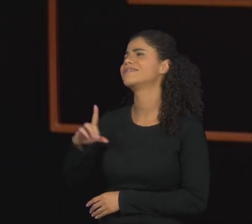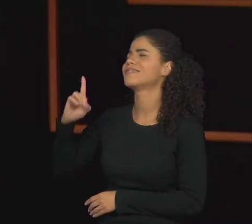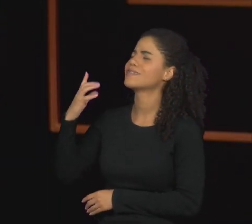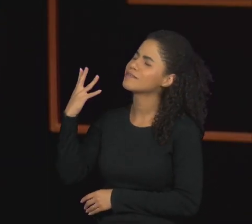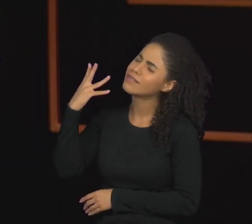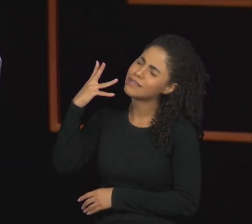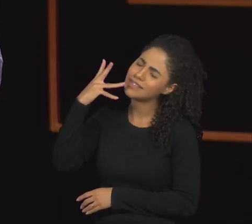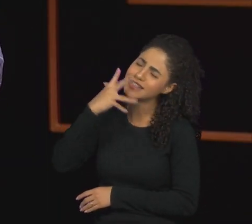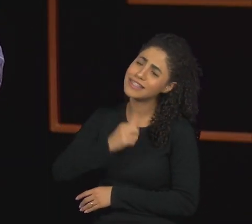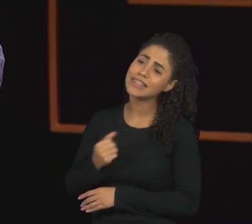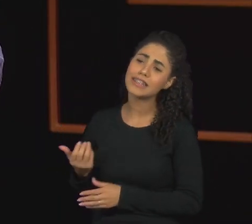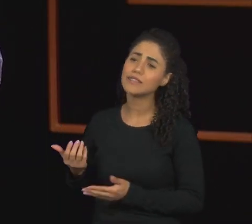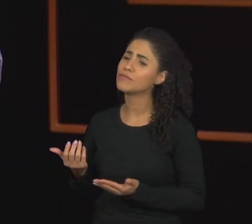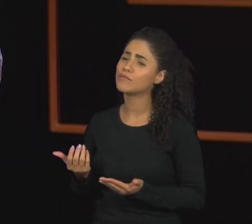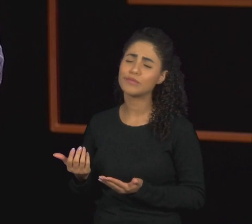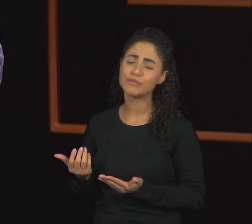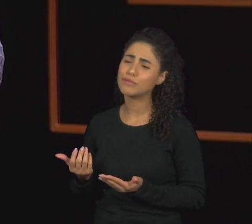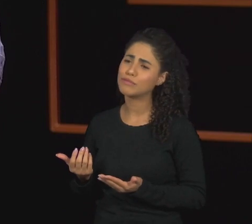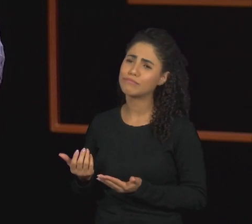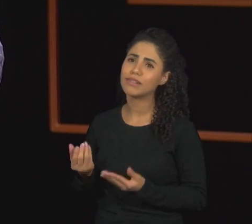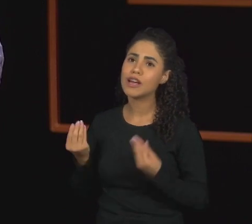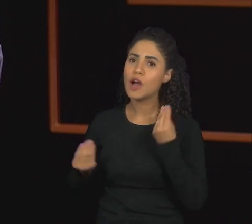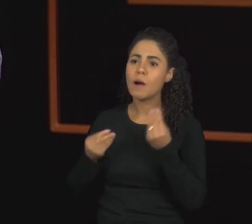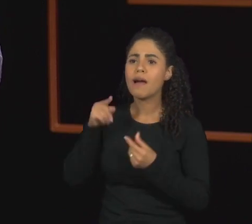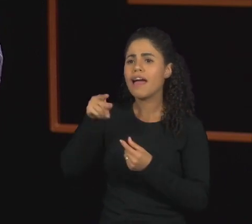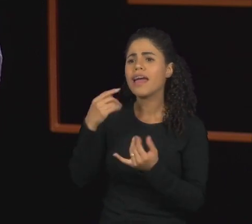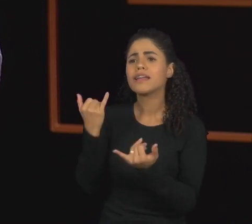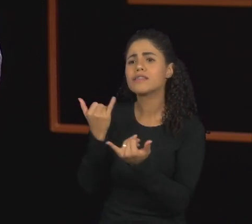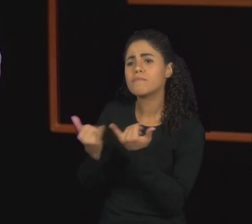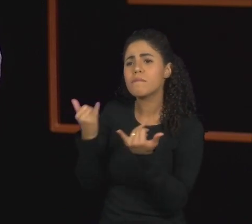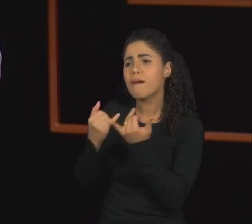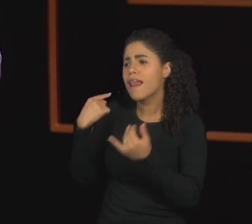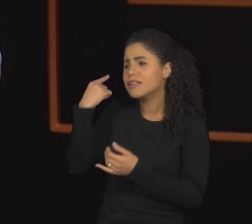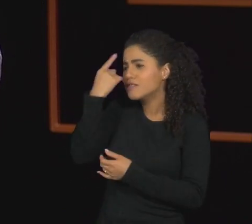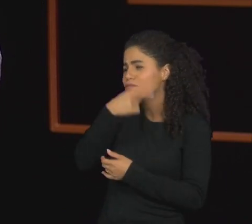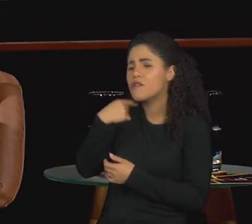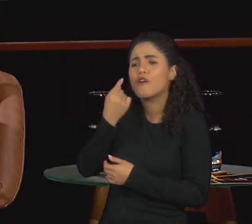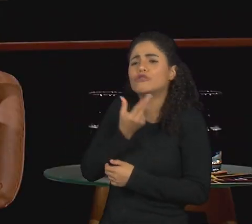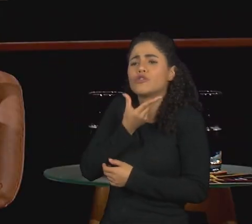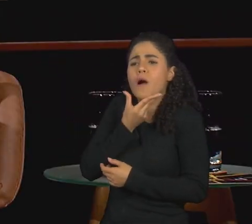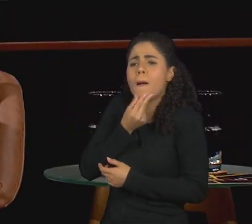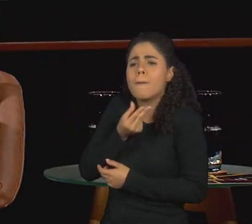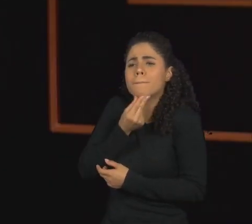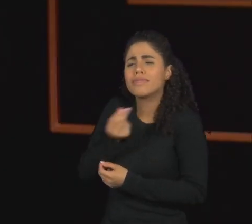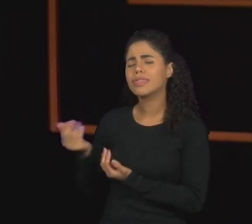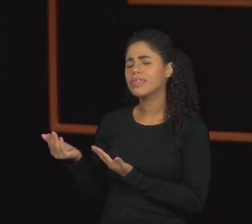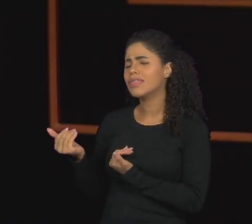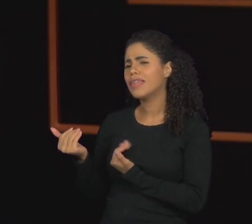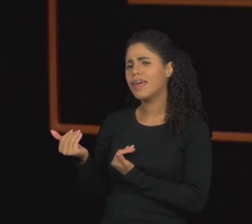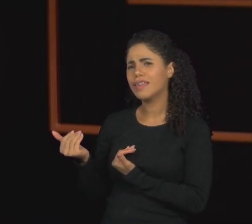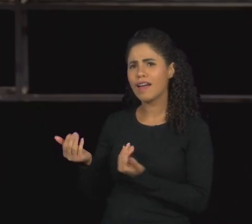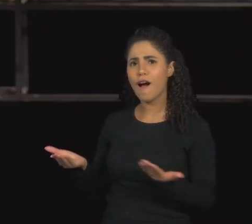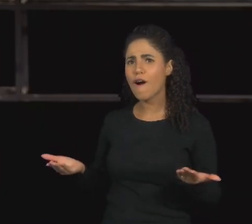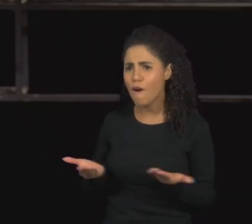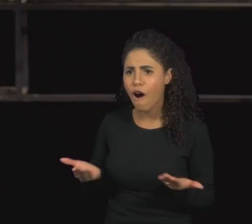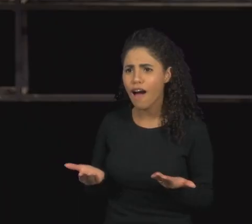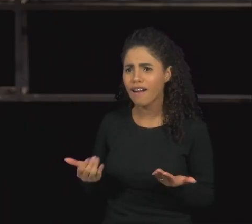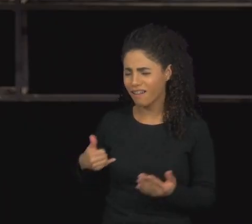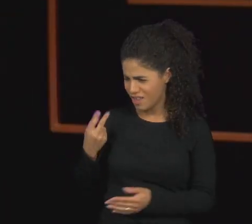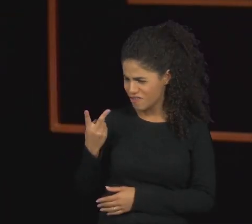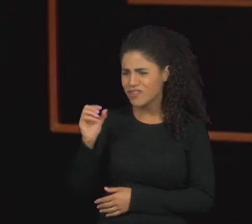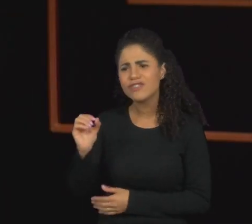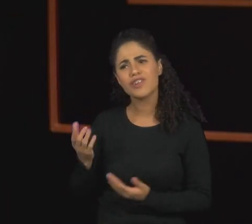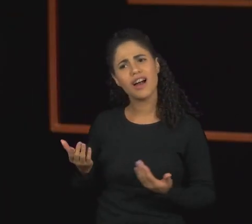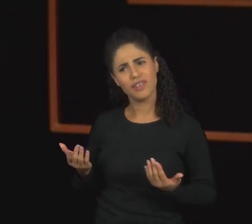cara. Nossa. Quem fala, né, também parece um garoto, né, nesse vídeo. Eu falei, esse vídeo é atual? O cara parece que tá com 20